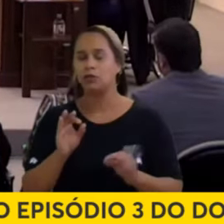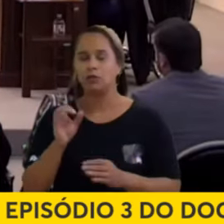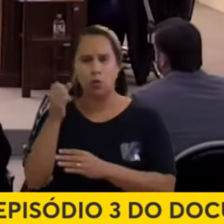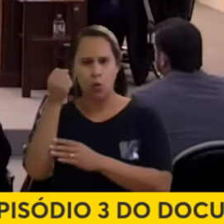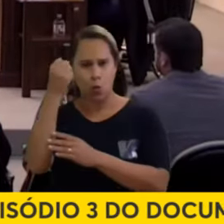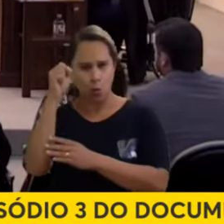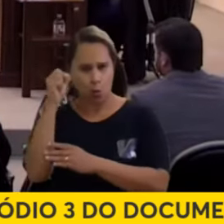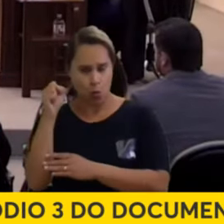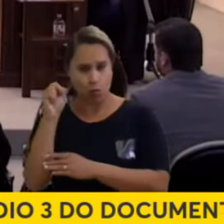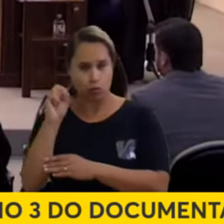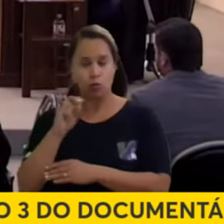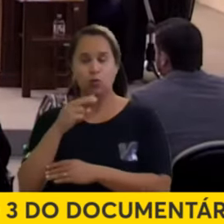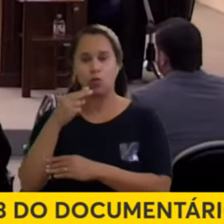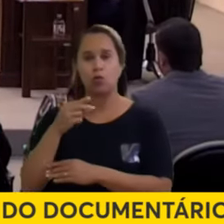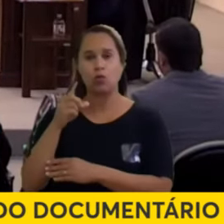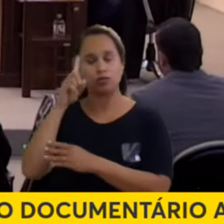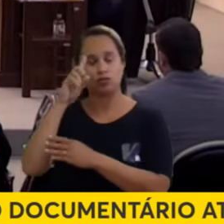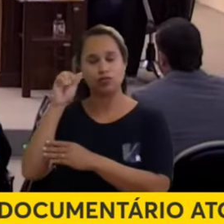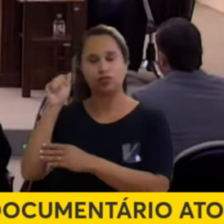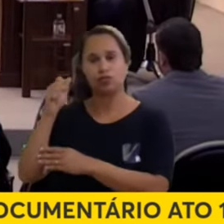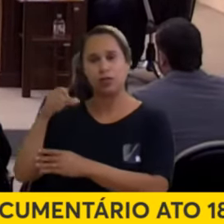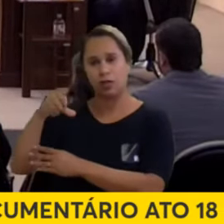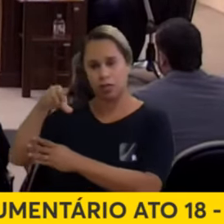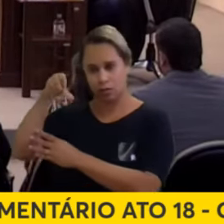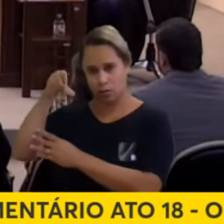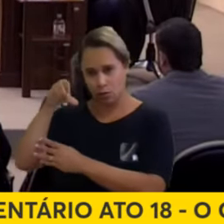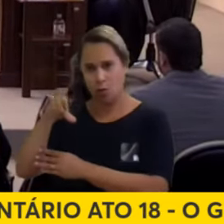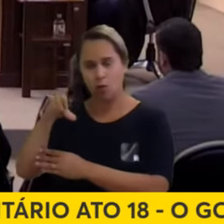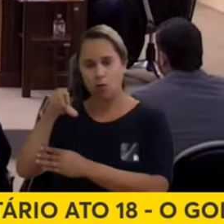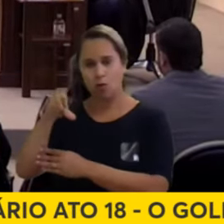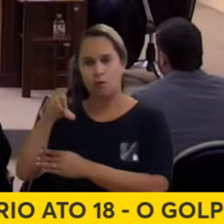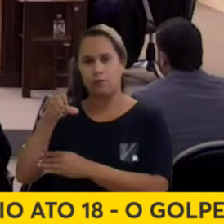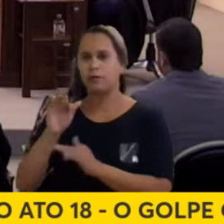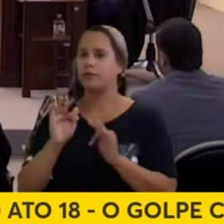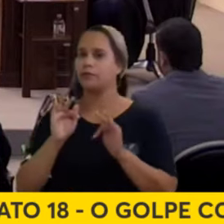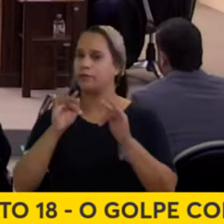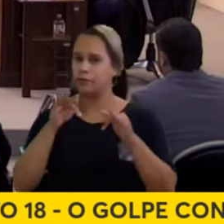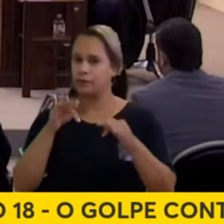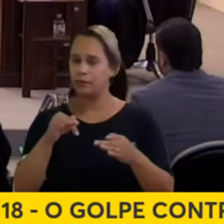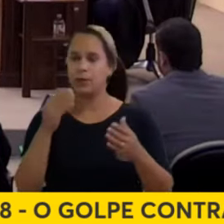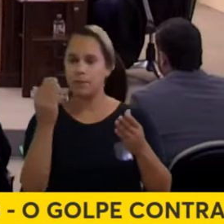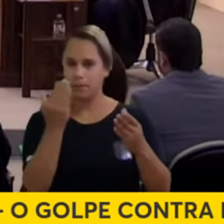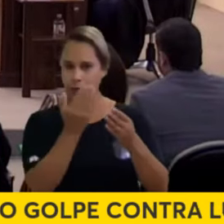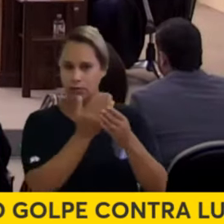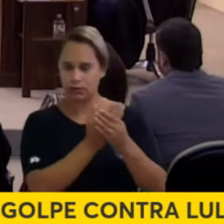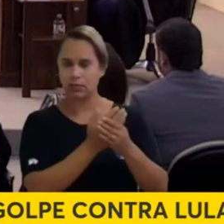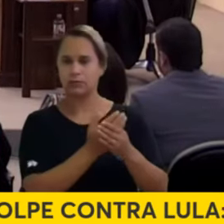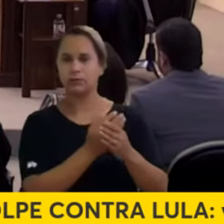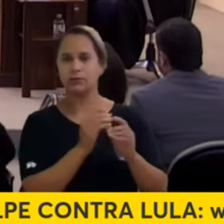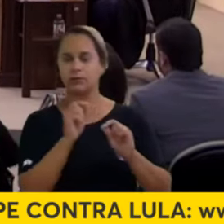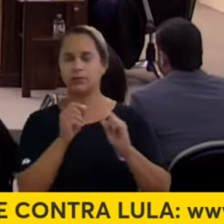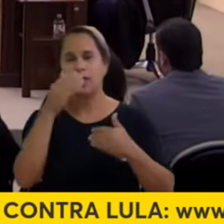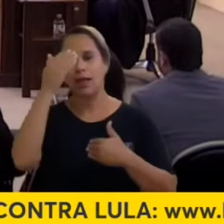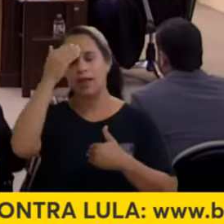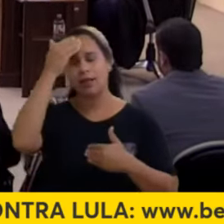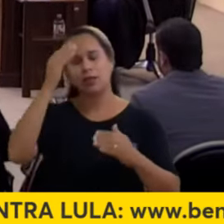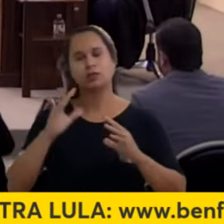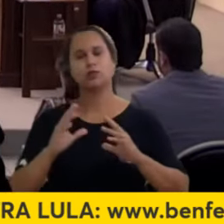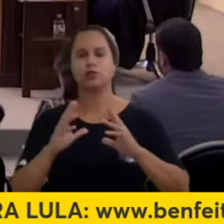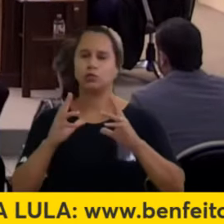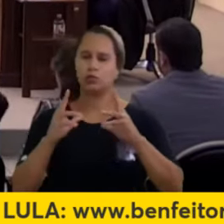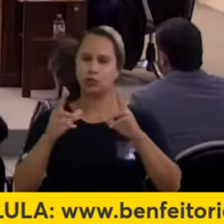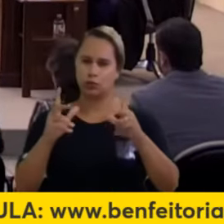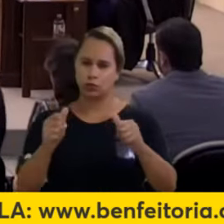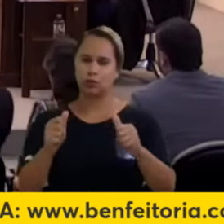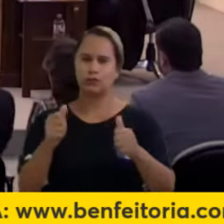que princípio da celeridade Para darmos fim aqui nesse processo Agradeço a todos mais uma vez eu